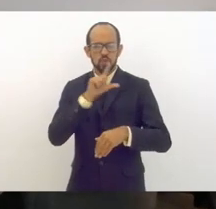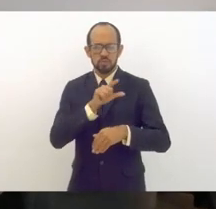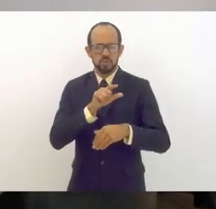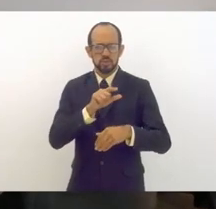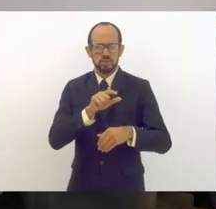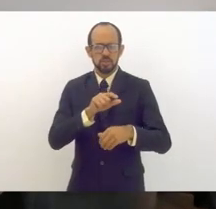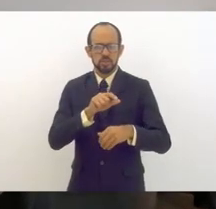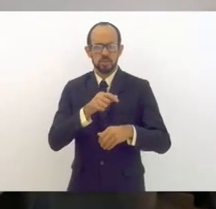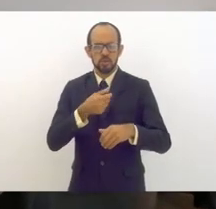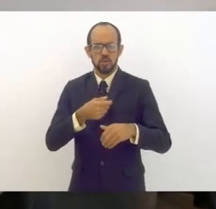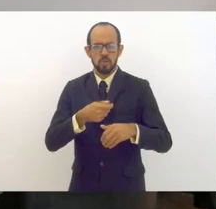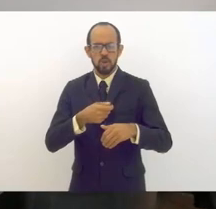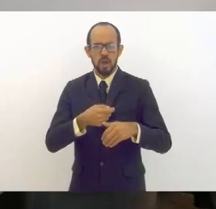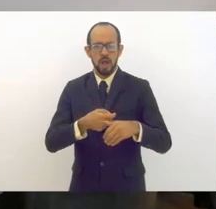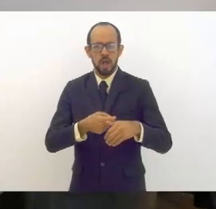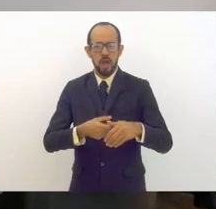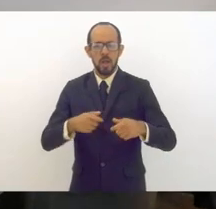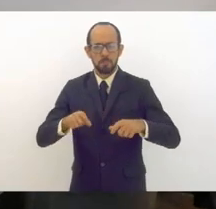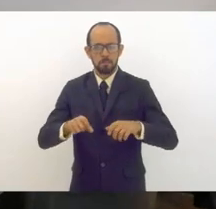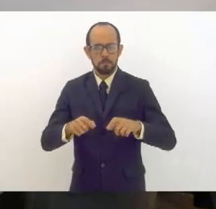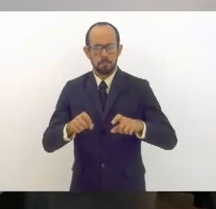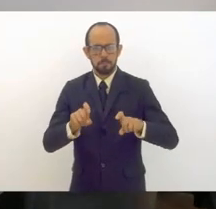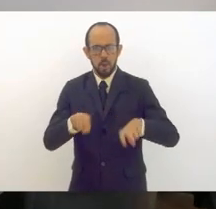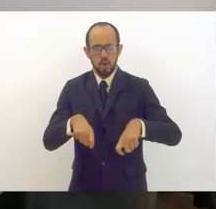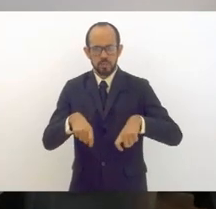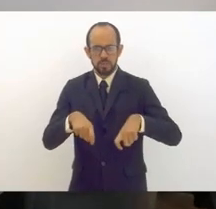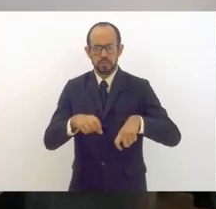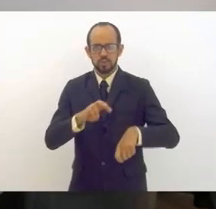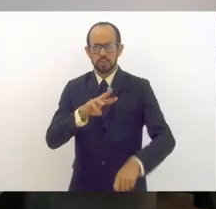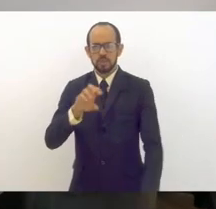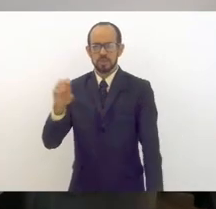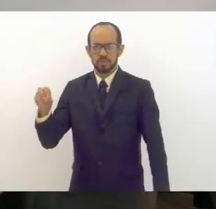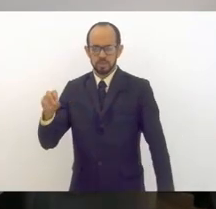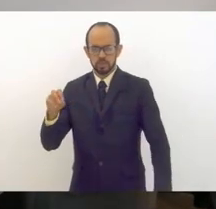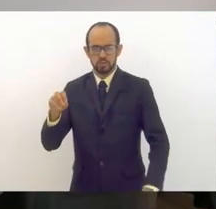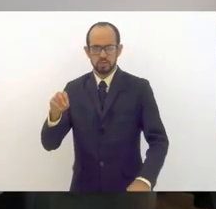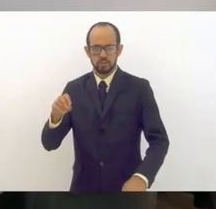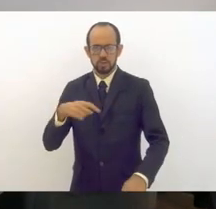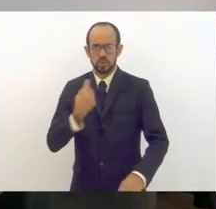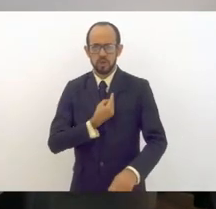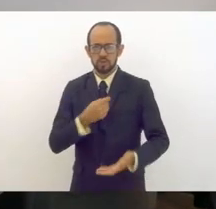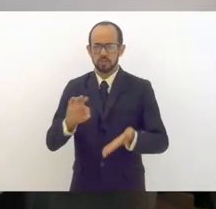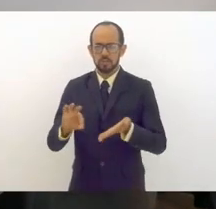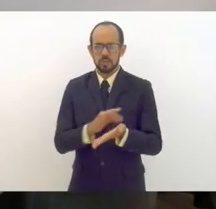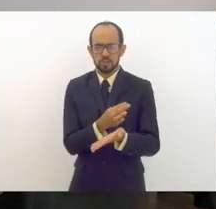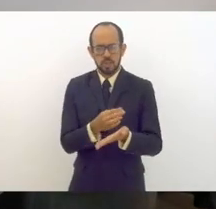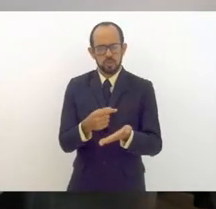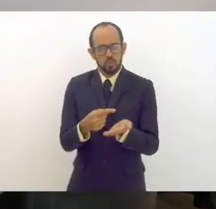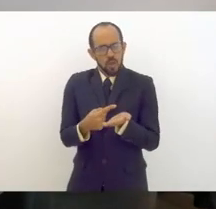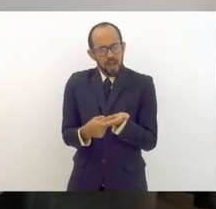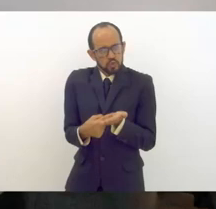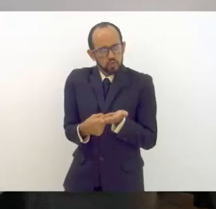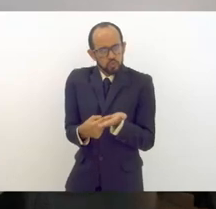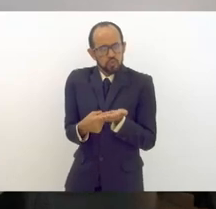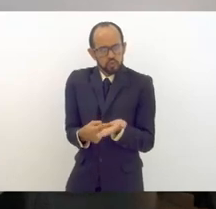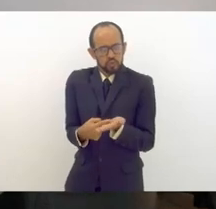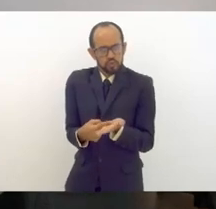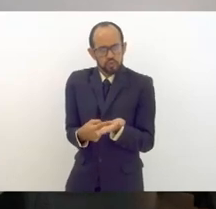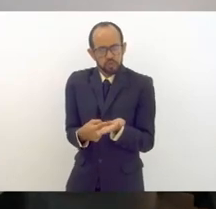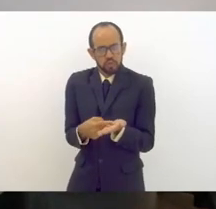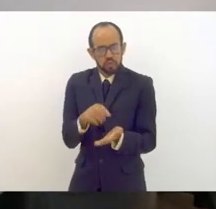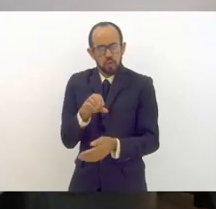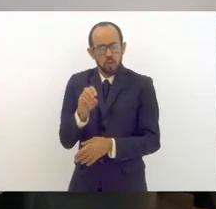governo estava fazendo uma outra chamada e a gente viu que ia ser assinado um termo de ajuste de conduta. E a gente está preocupado porque a gente tem recebido